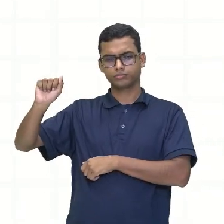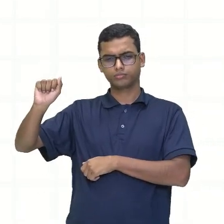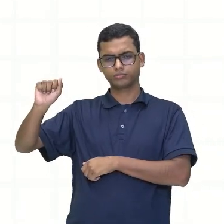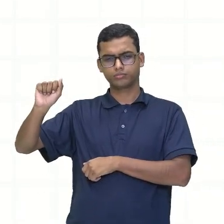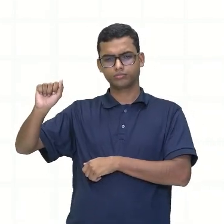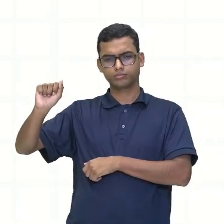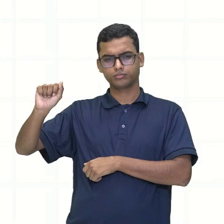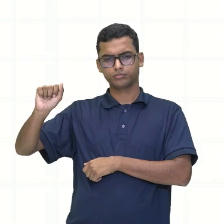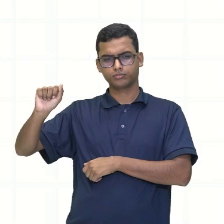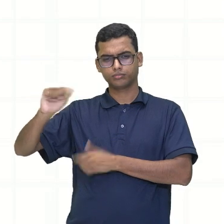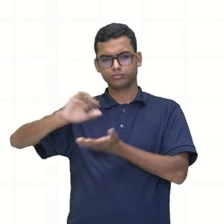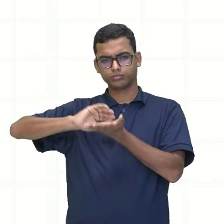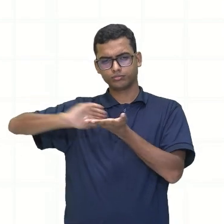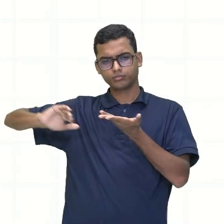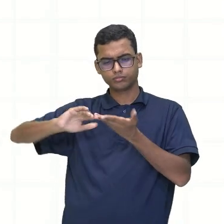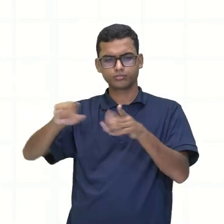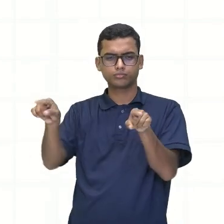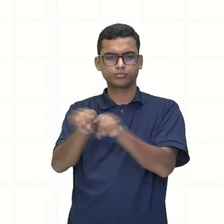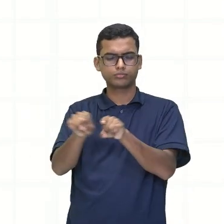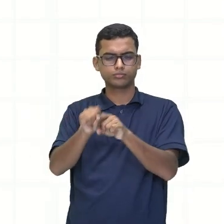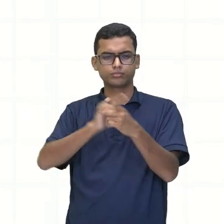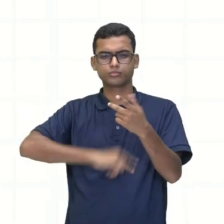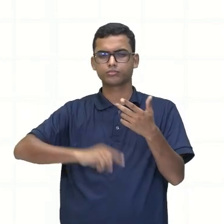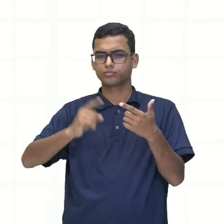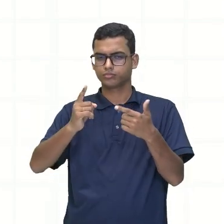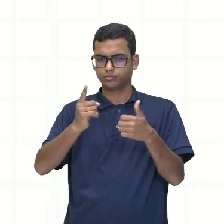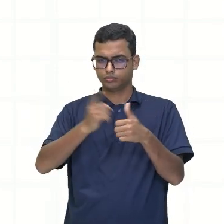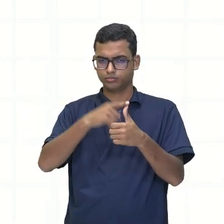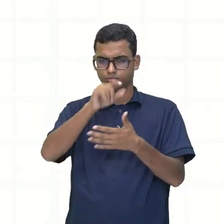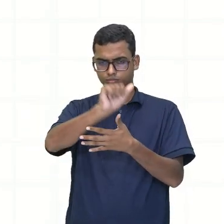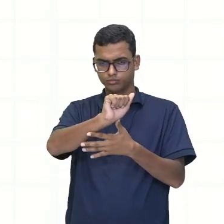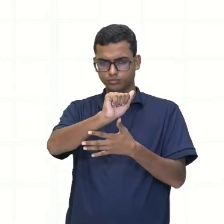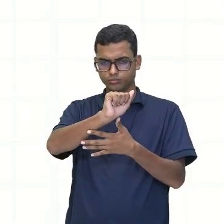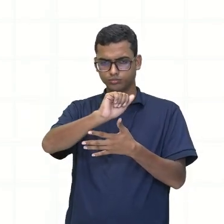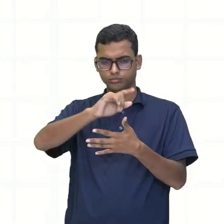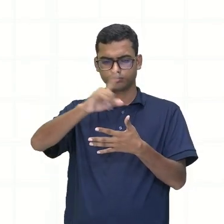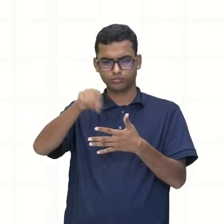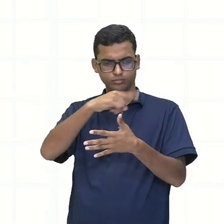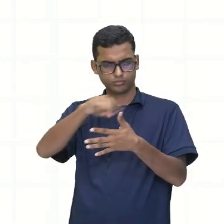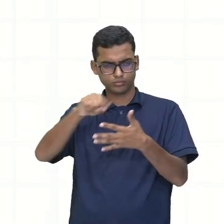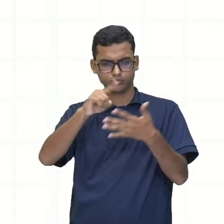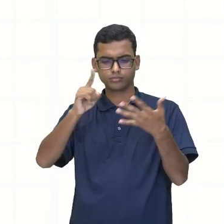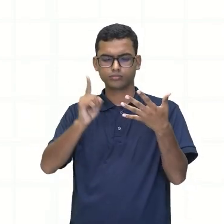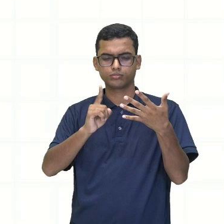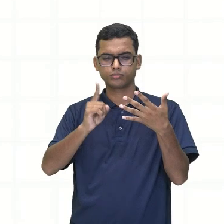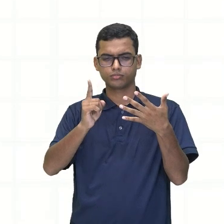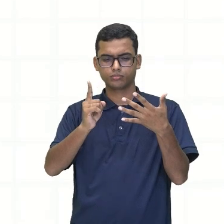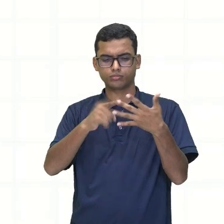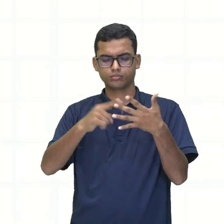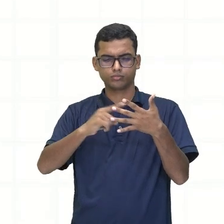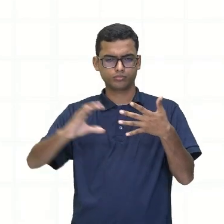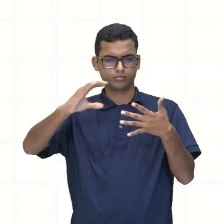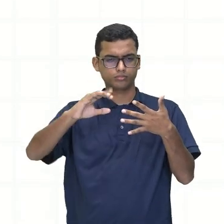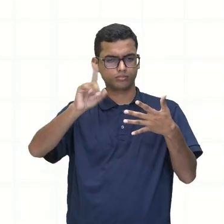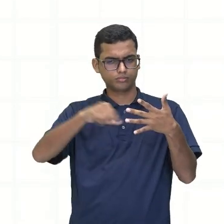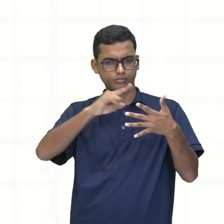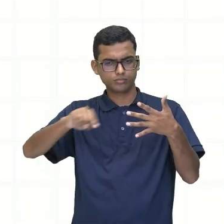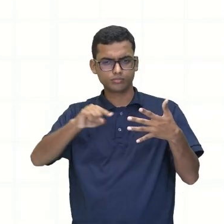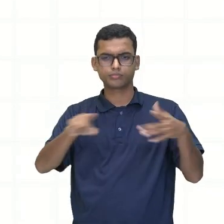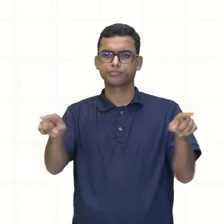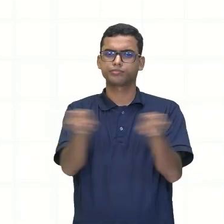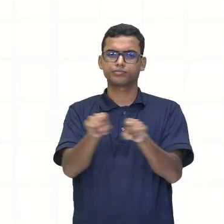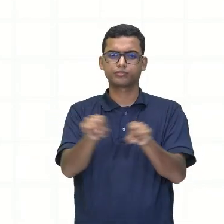C também. Ficou a B, D e E, certo? Na B, eu tenho o went. O went